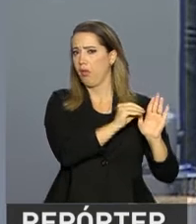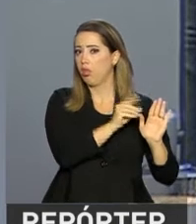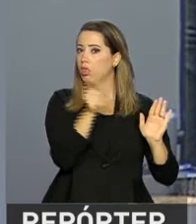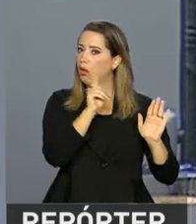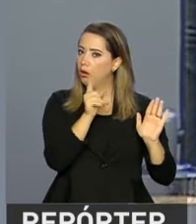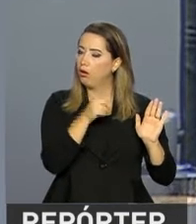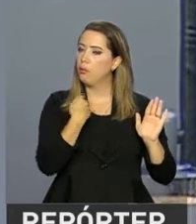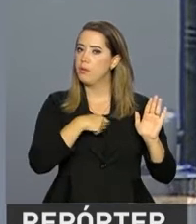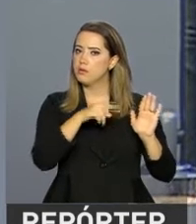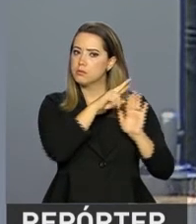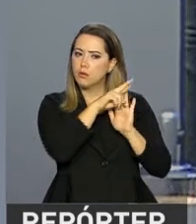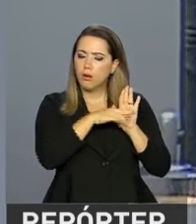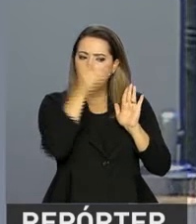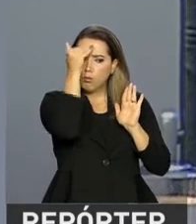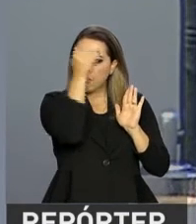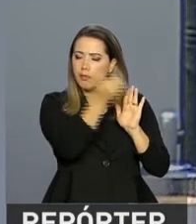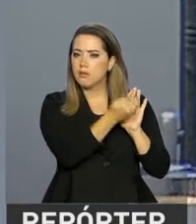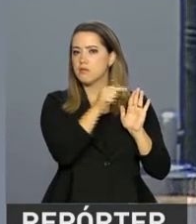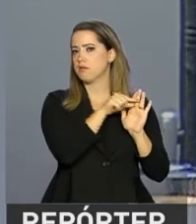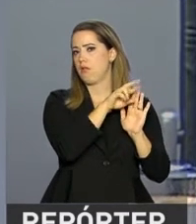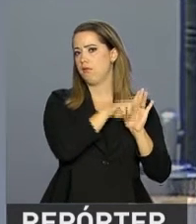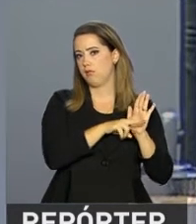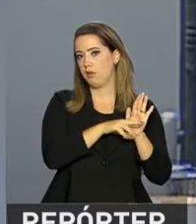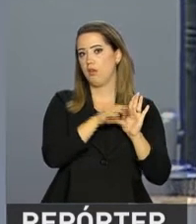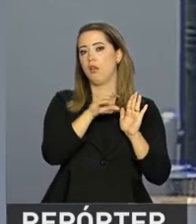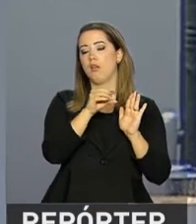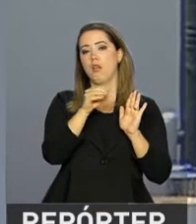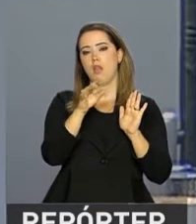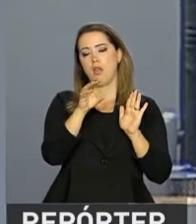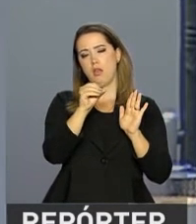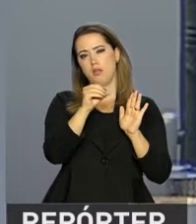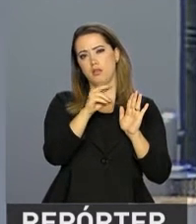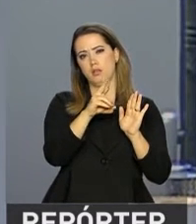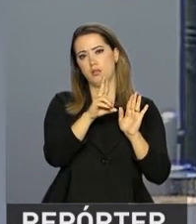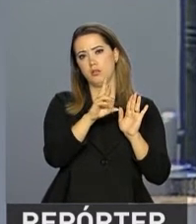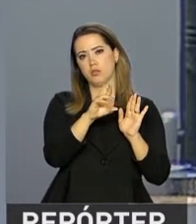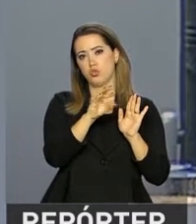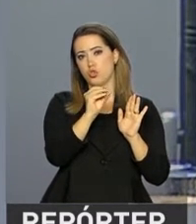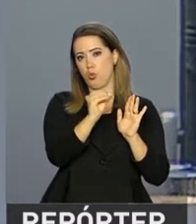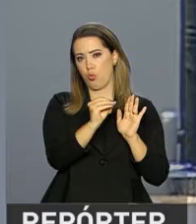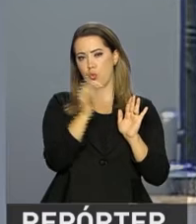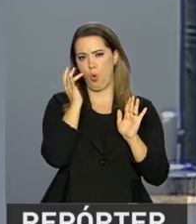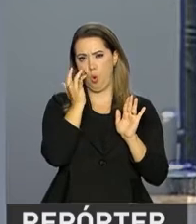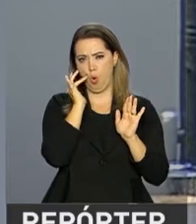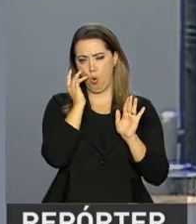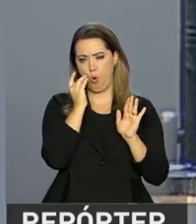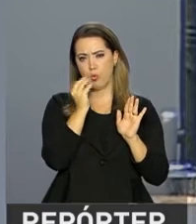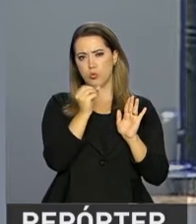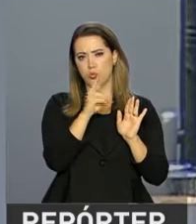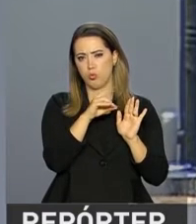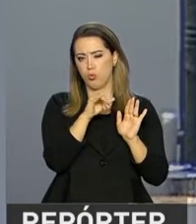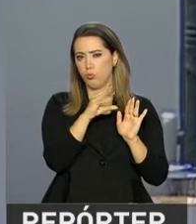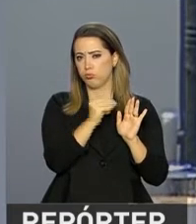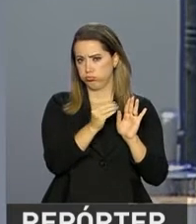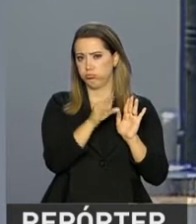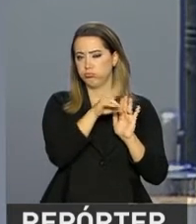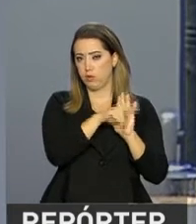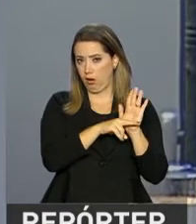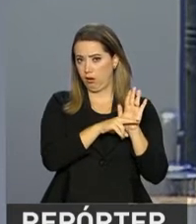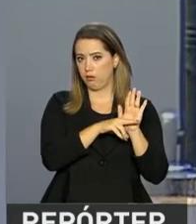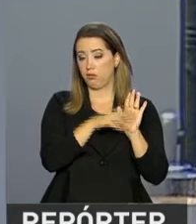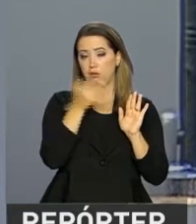ouro isto é o que podemos estudar no momento adequado